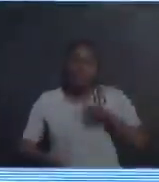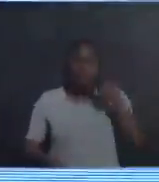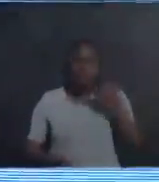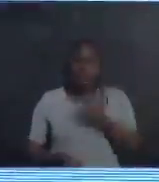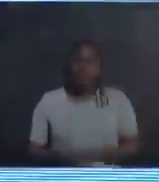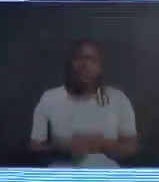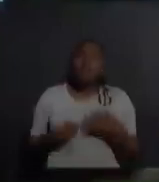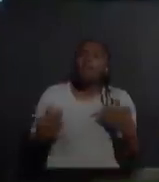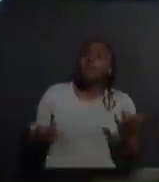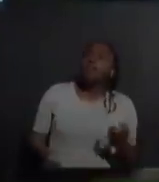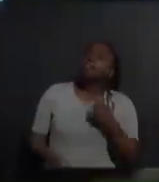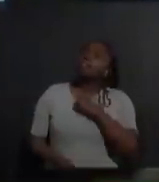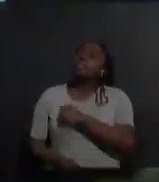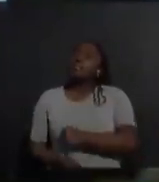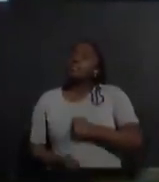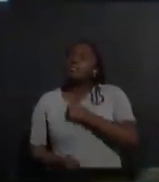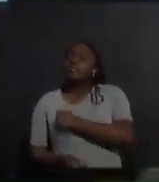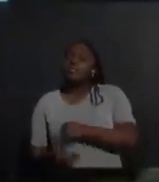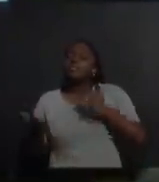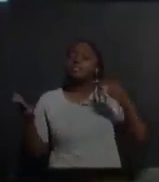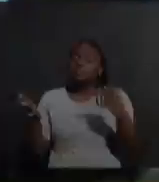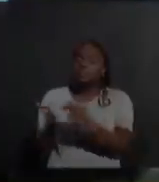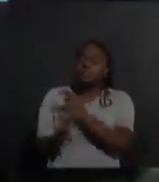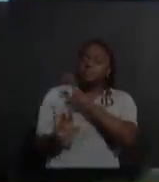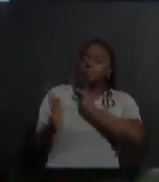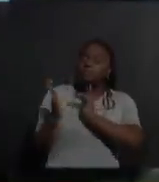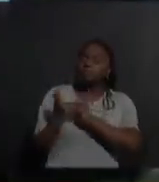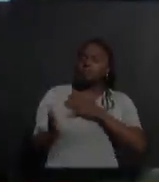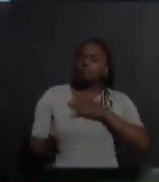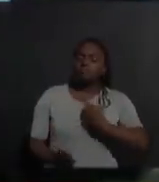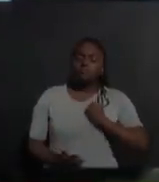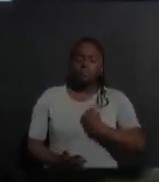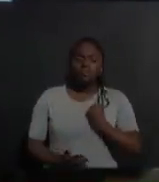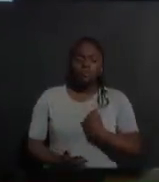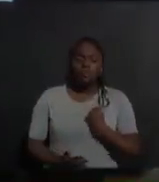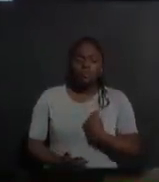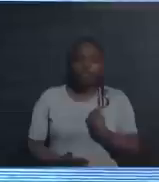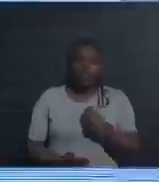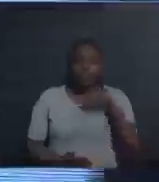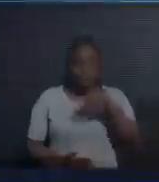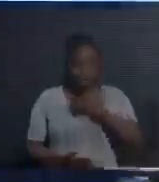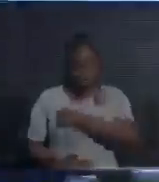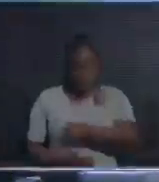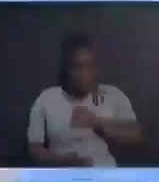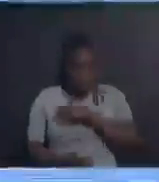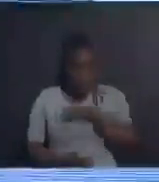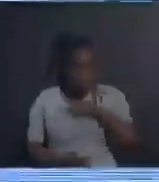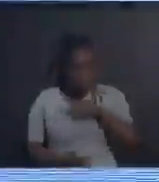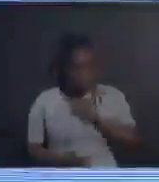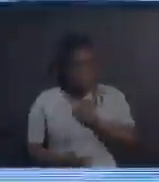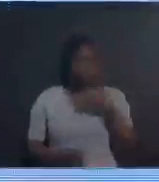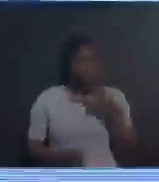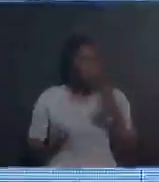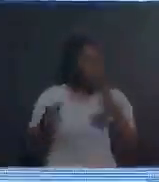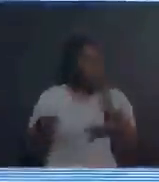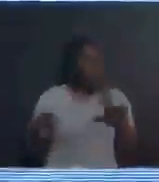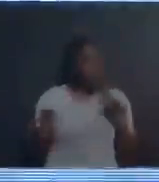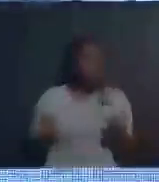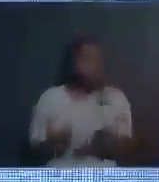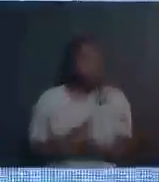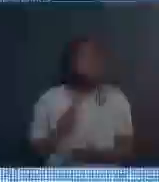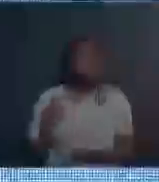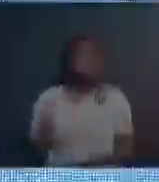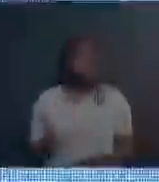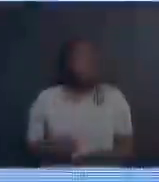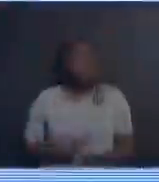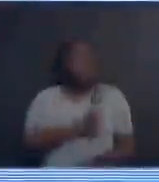ai, que saudade de quando isso tudo aqui acontecer na minha vida. Você tem saudade daqueles dias lá? Ou eles nunca existiram? Aqueles dias